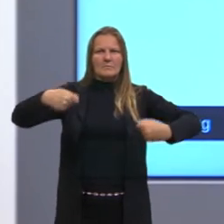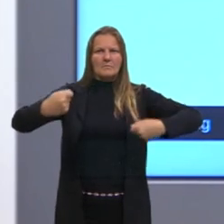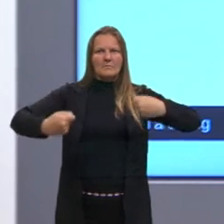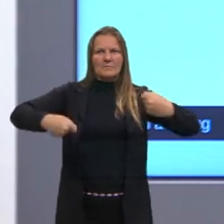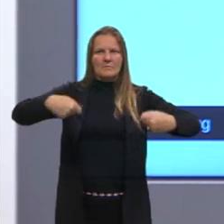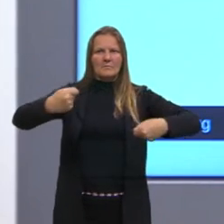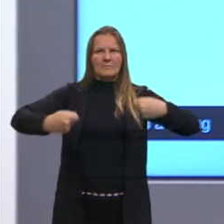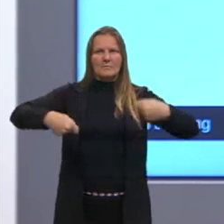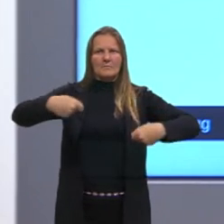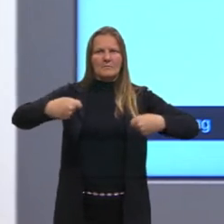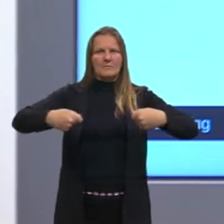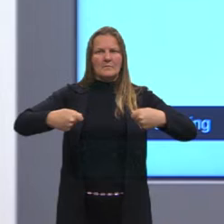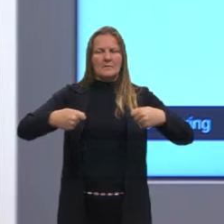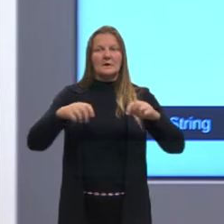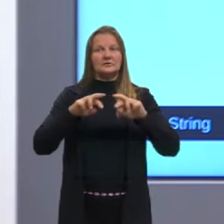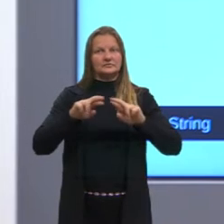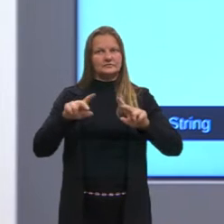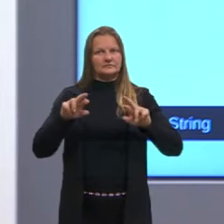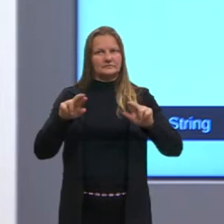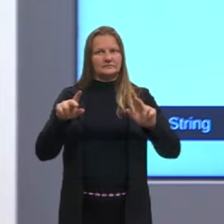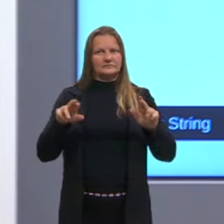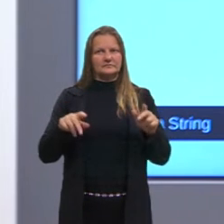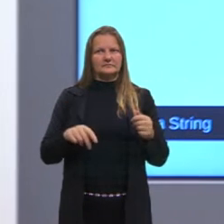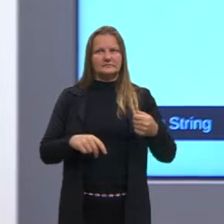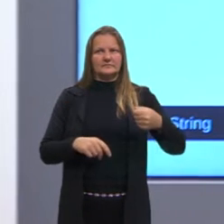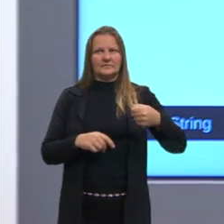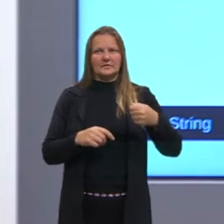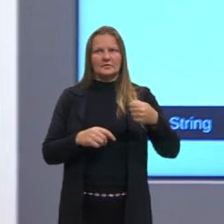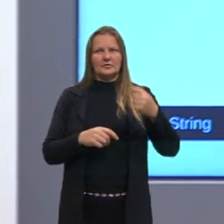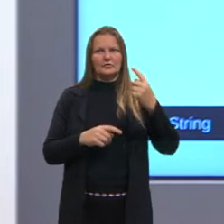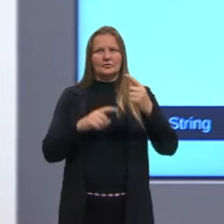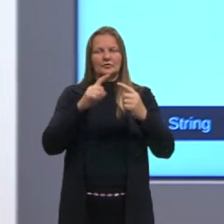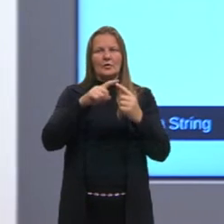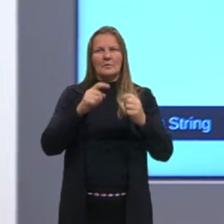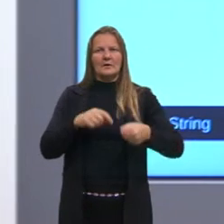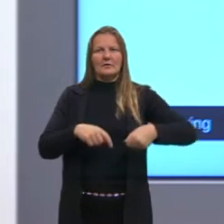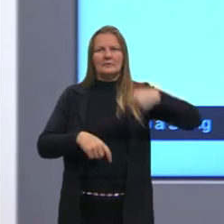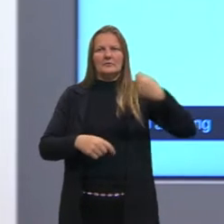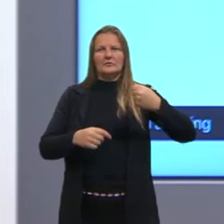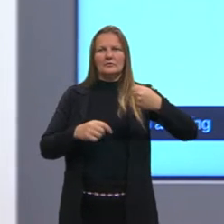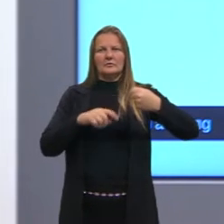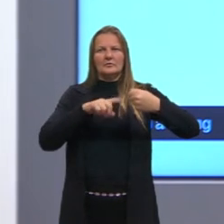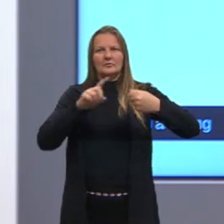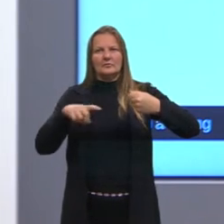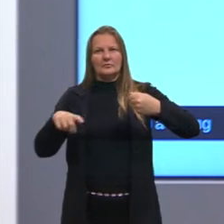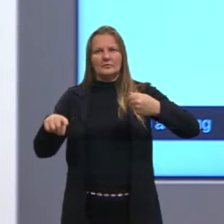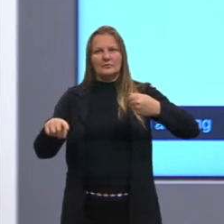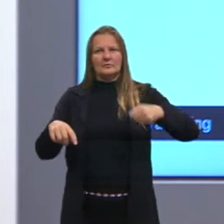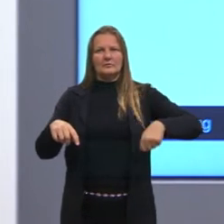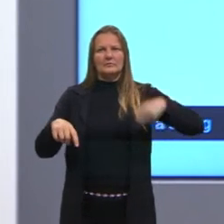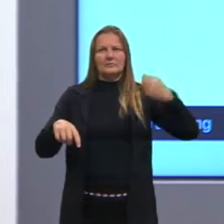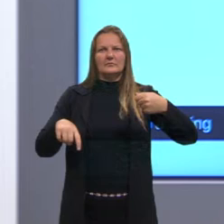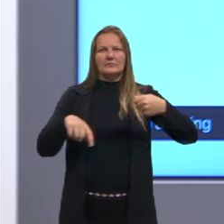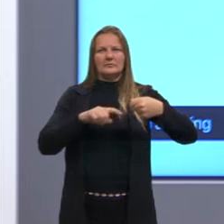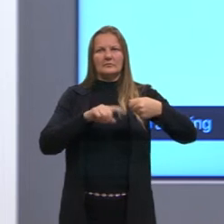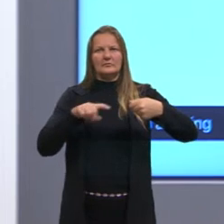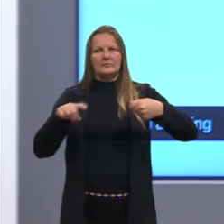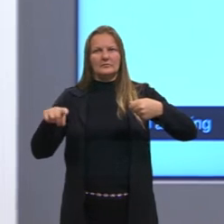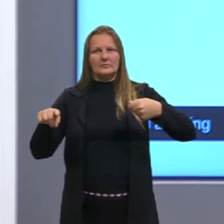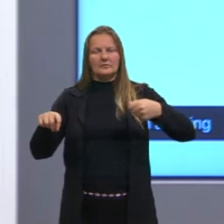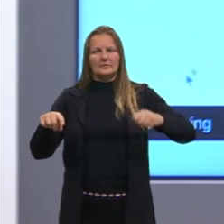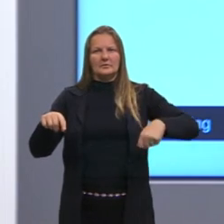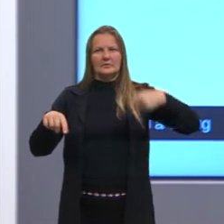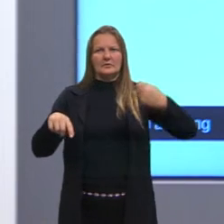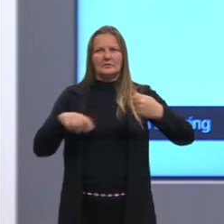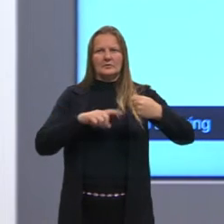esse pulse para mostrar para vocês. Ó, aqui eu só aperto, ó, e ela vai gerando a onda. Certo?